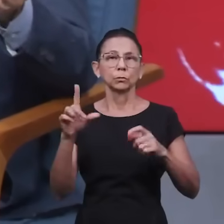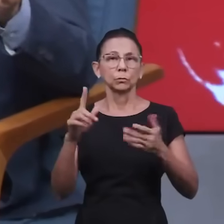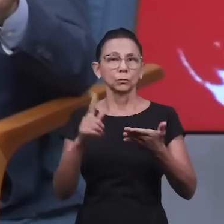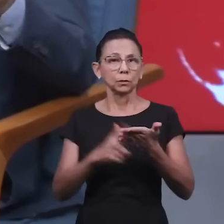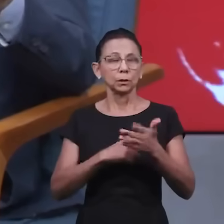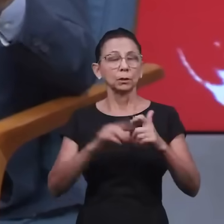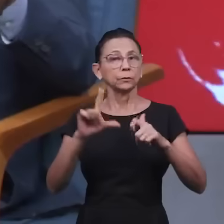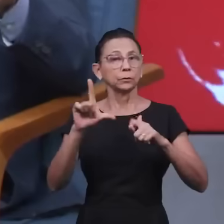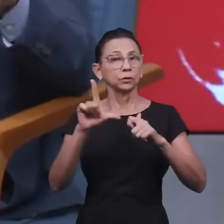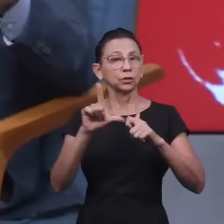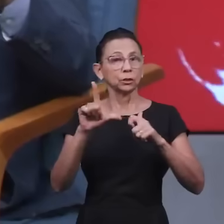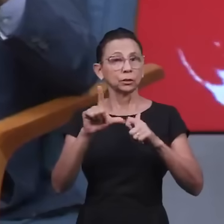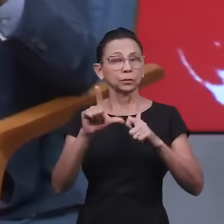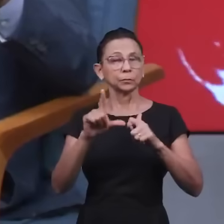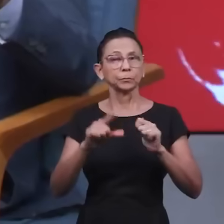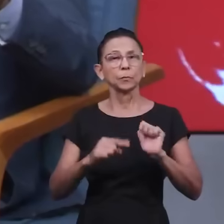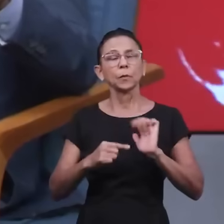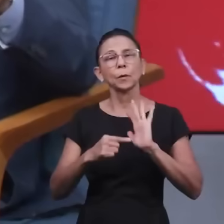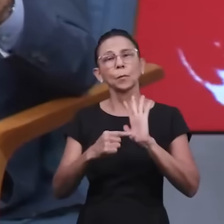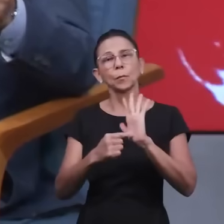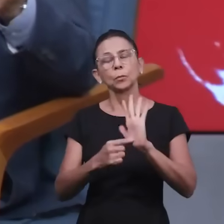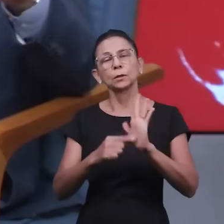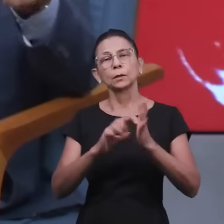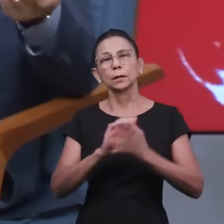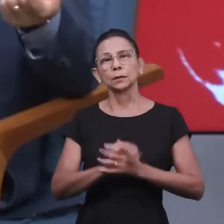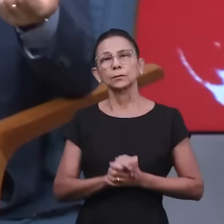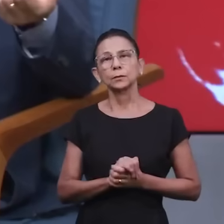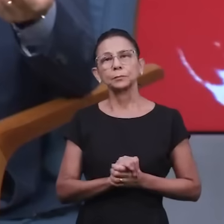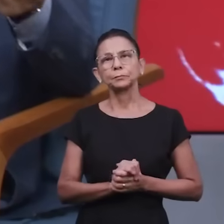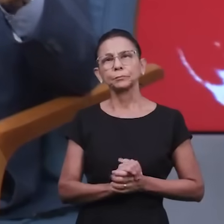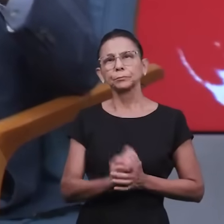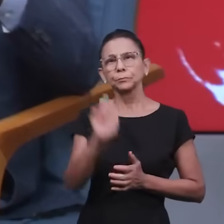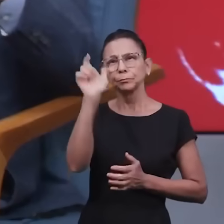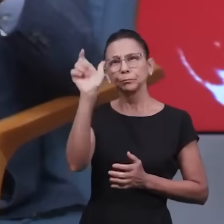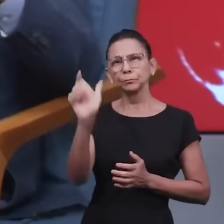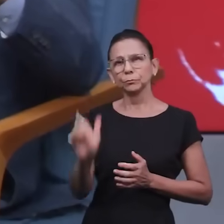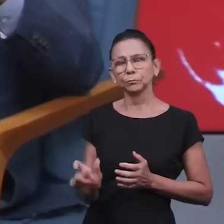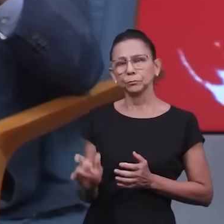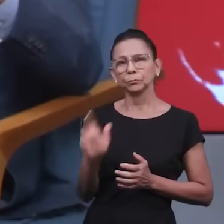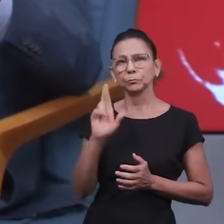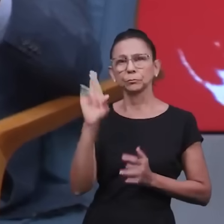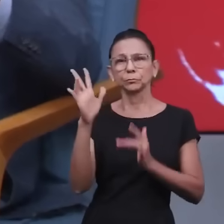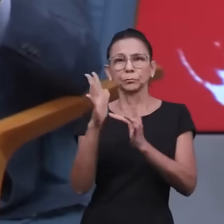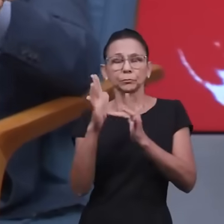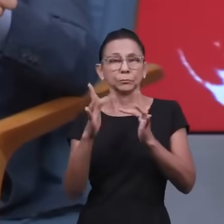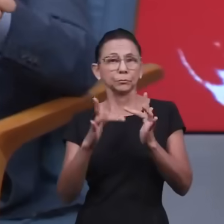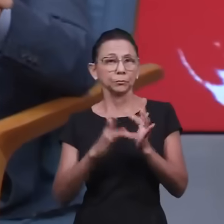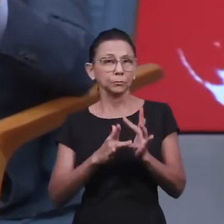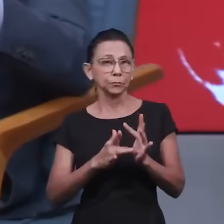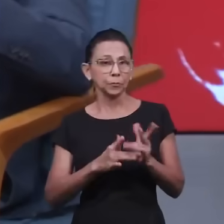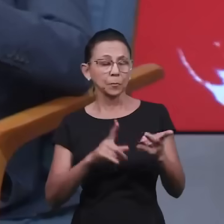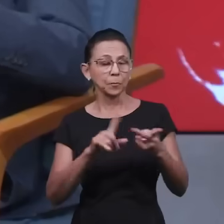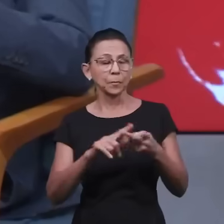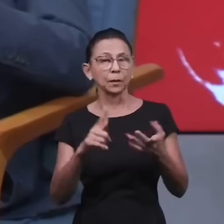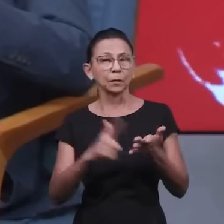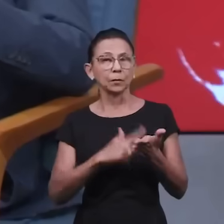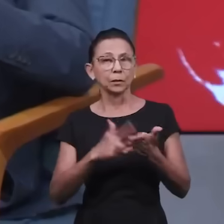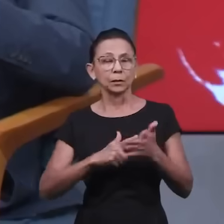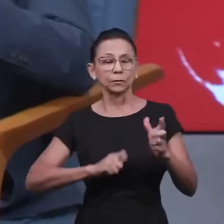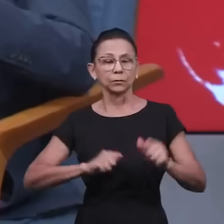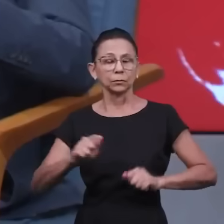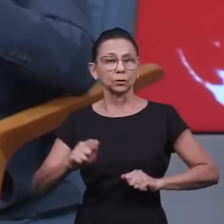Lucas citava a biografia de Jesus e o livro de